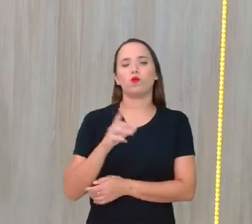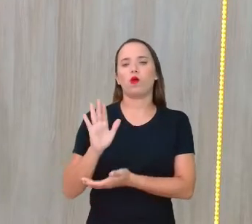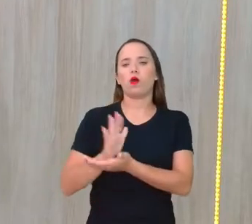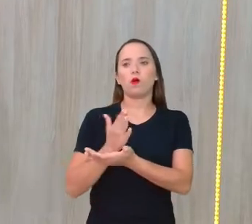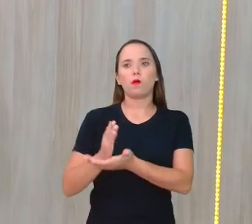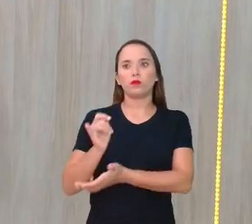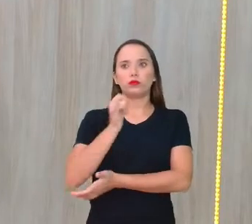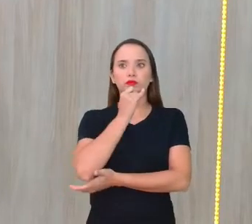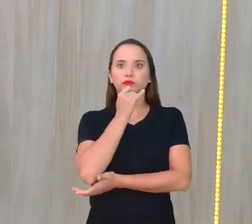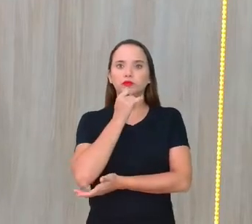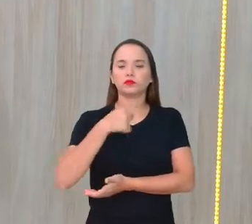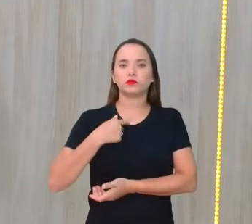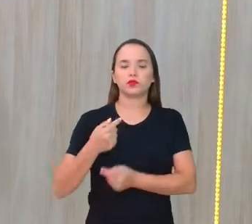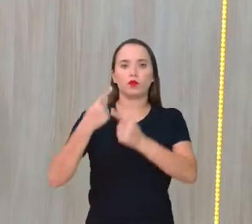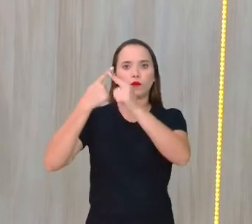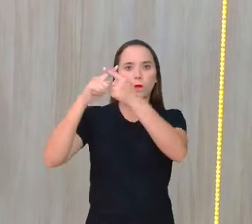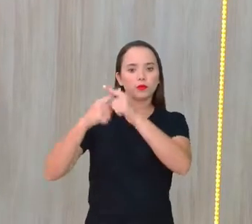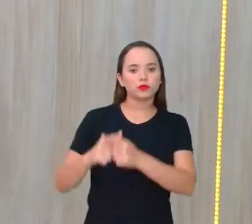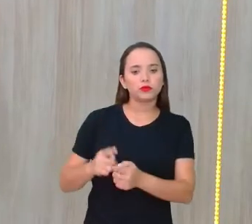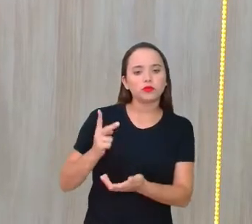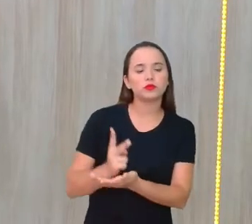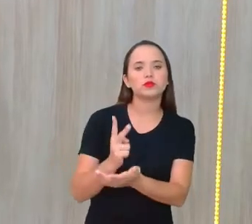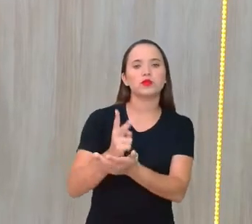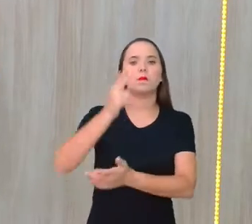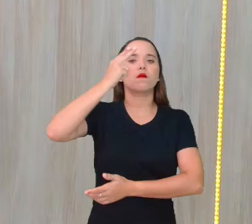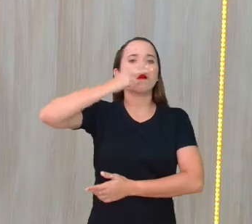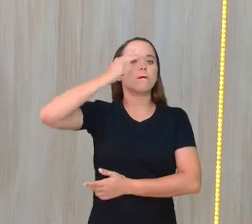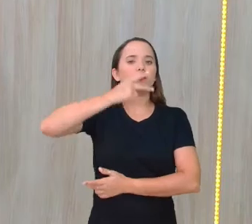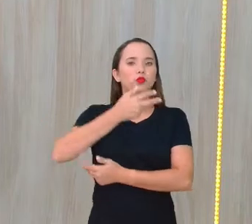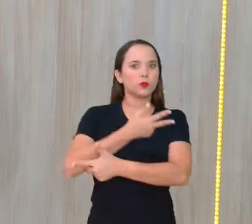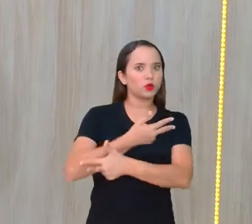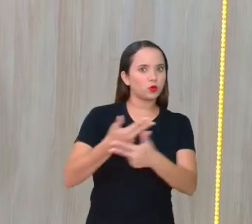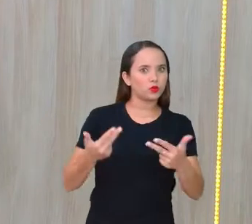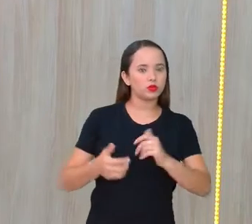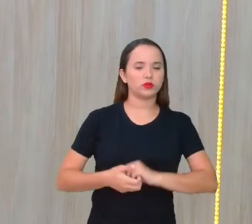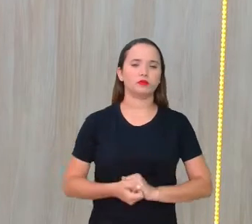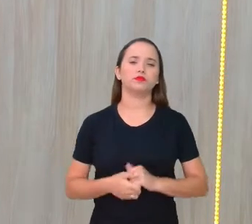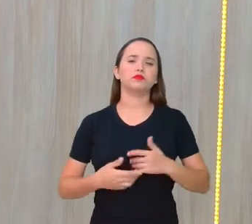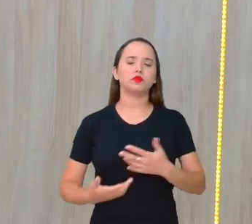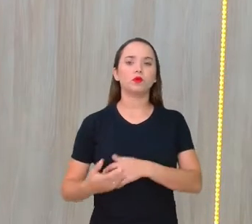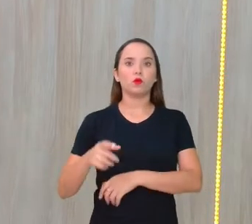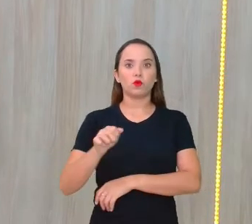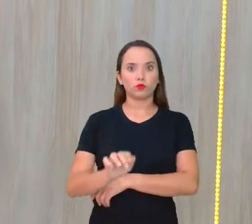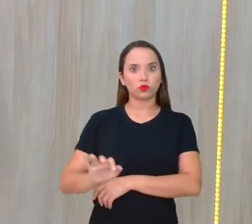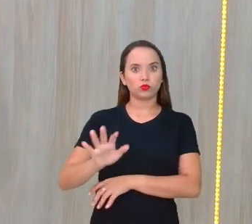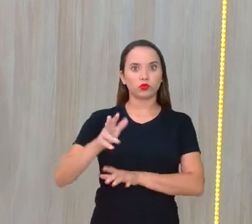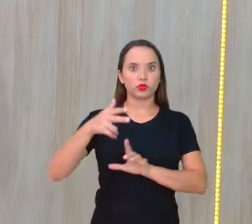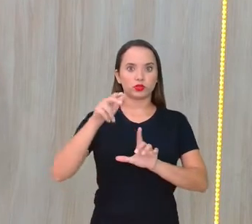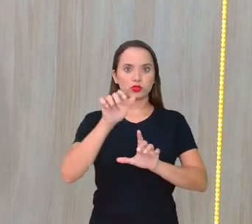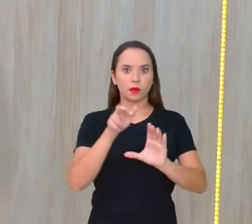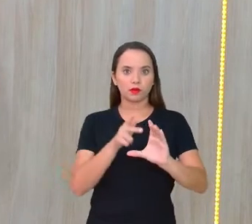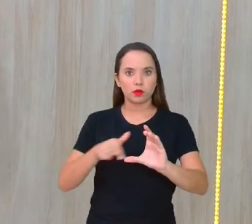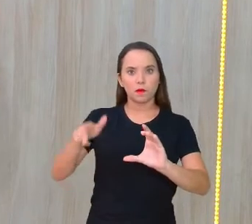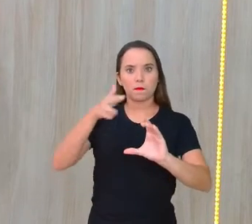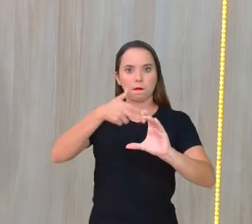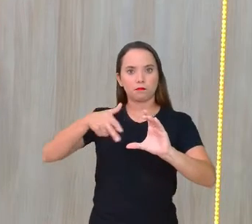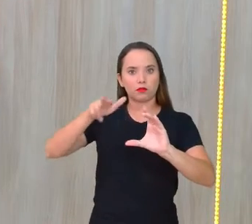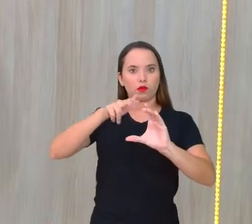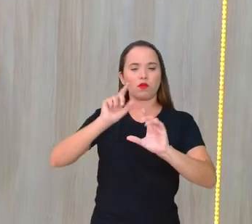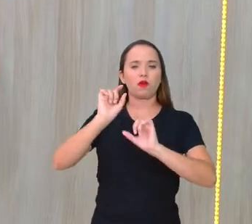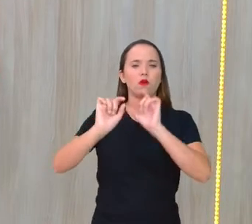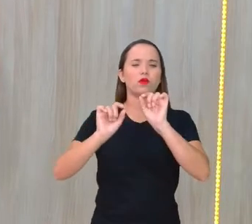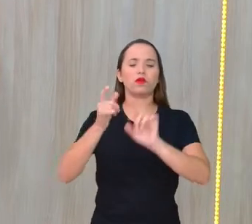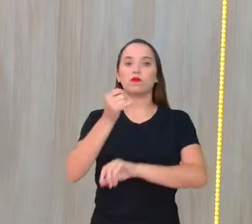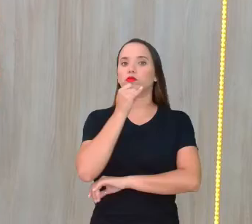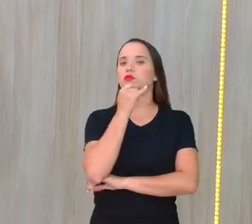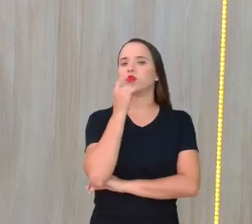vou multiplicar sempre pela mesma coisa. Então, eu peguei essa ilustração aí, que é um exemplo de que você dá